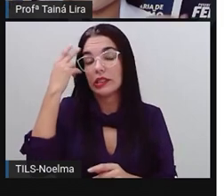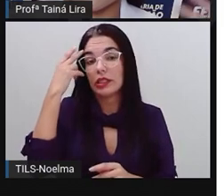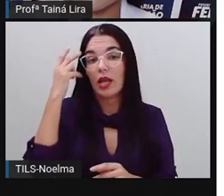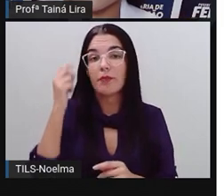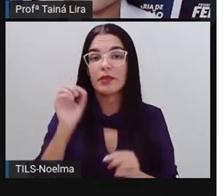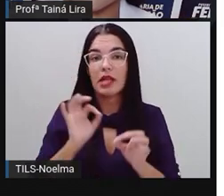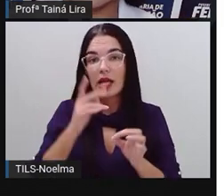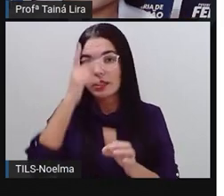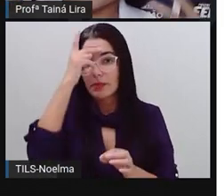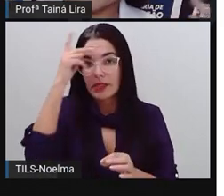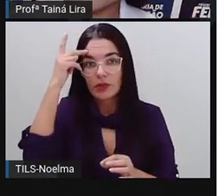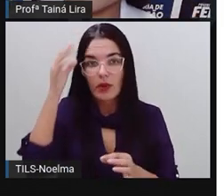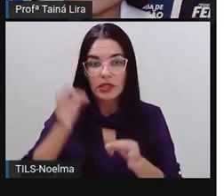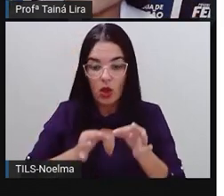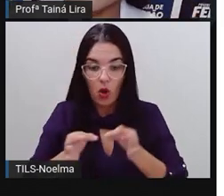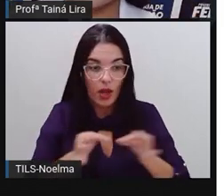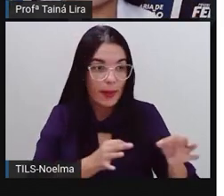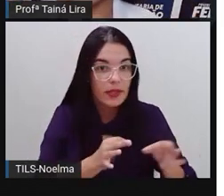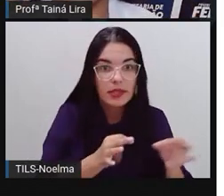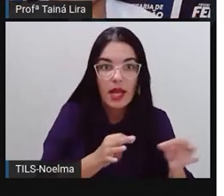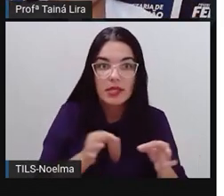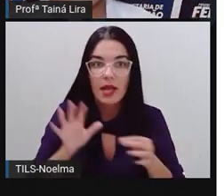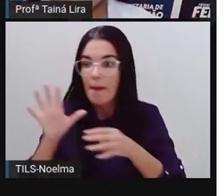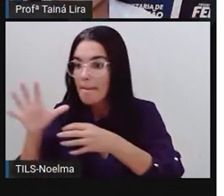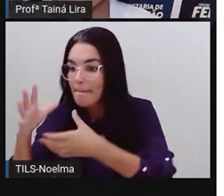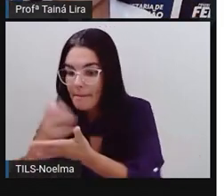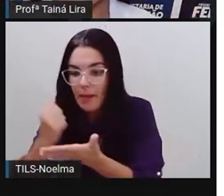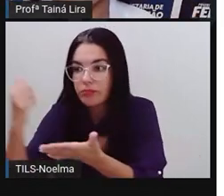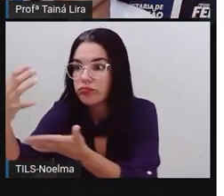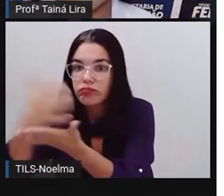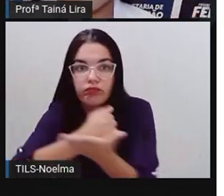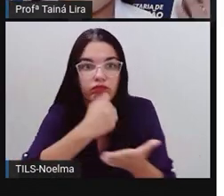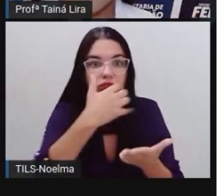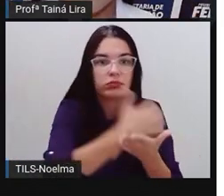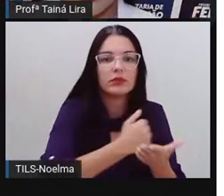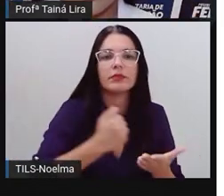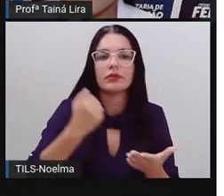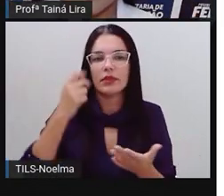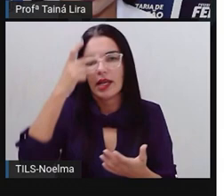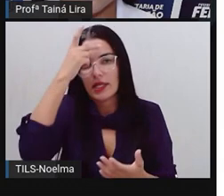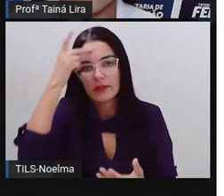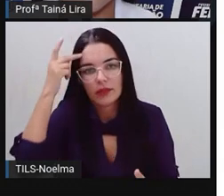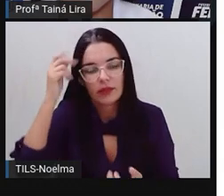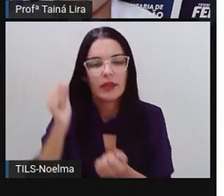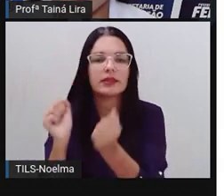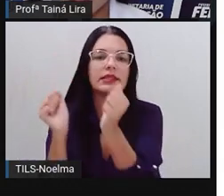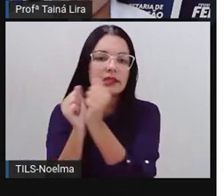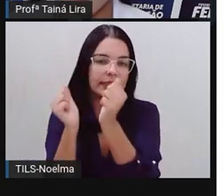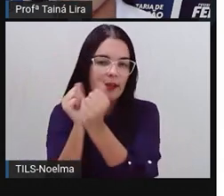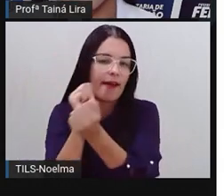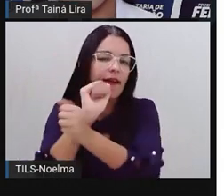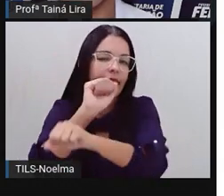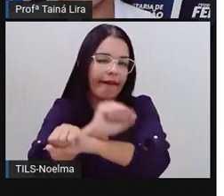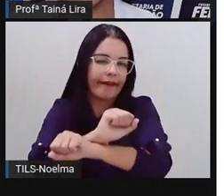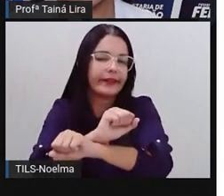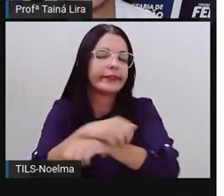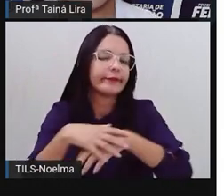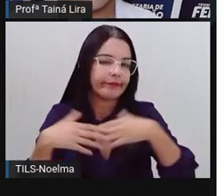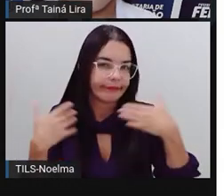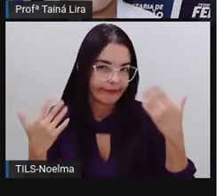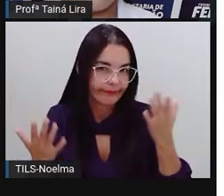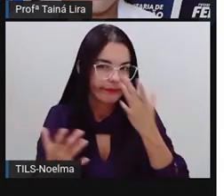pessoas as expedições para ir até os quilombos e pintar em capturar novamente esses africanos